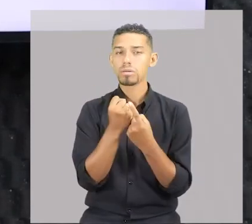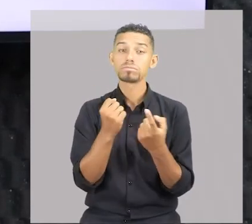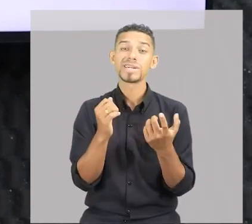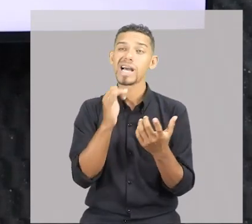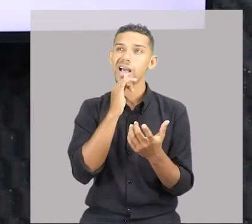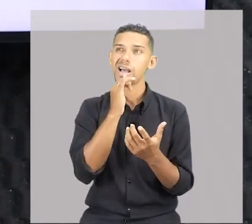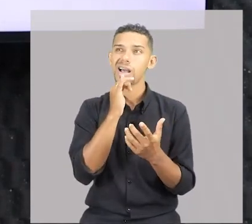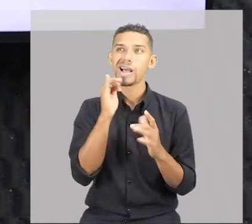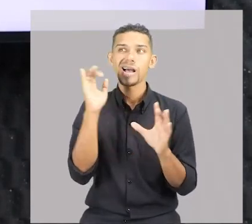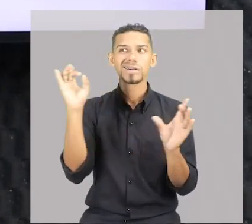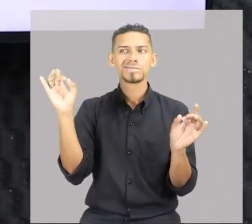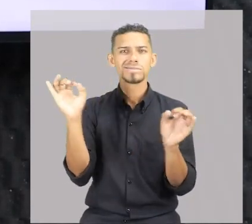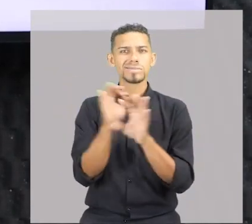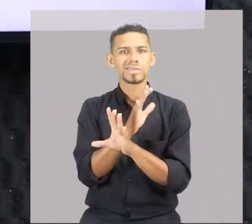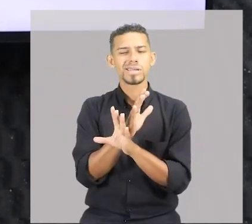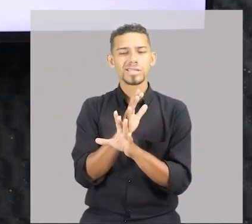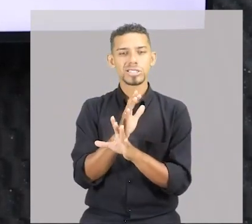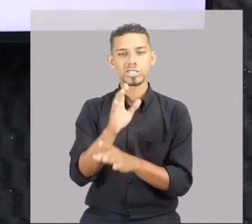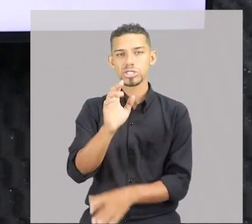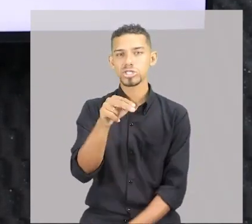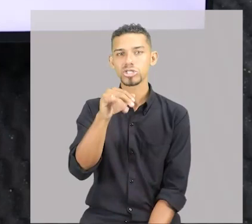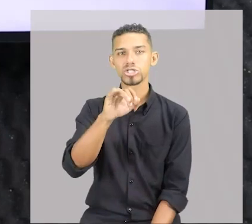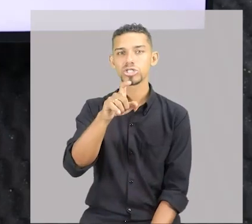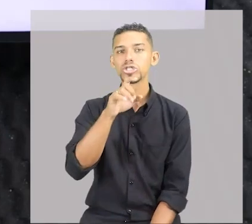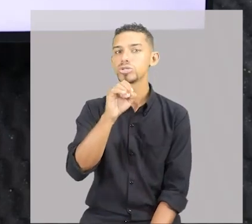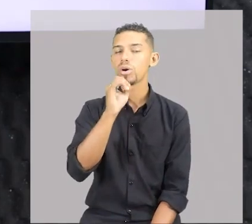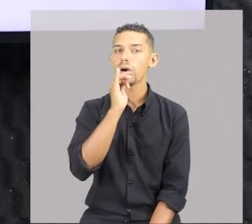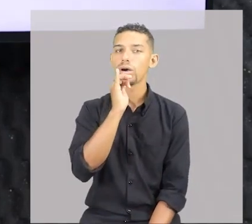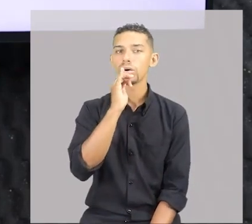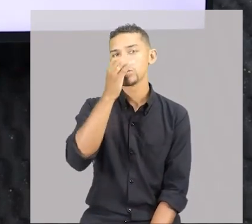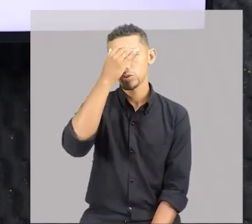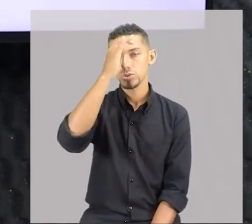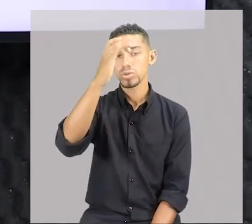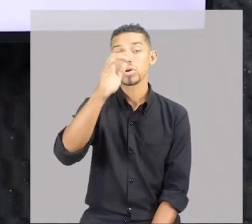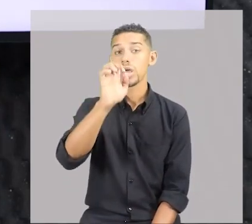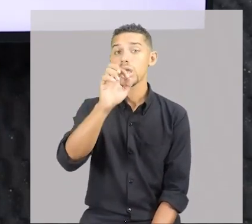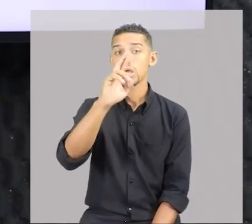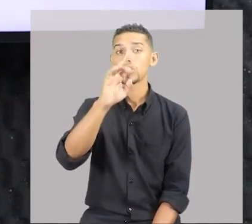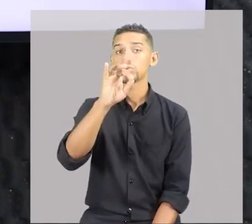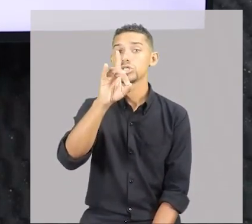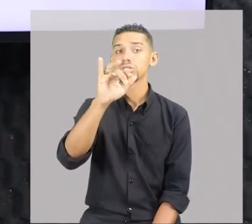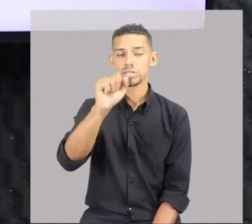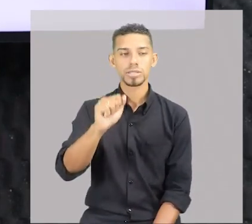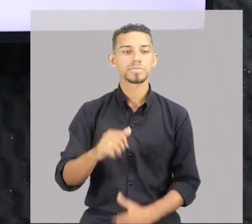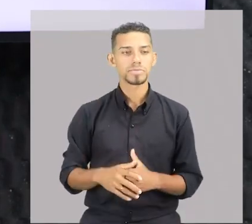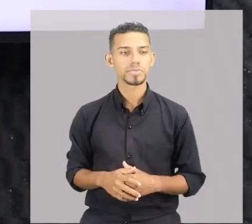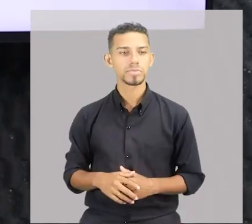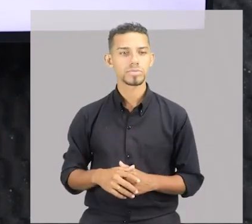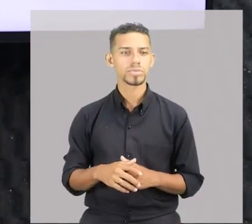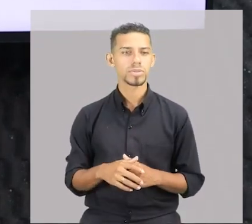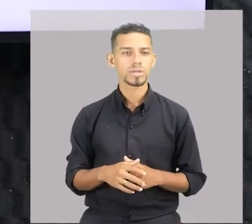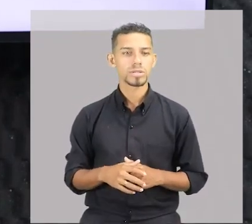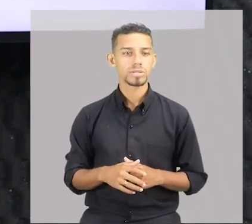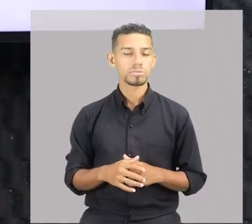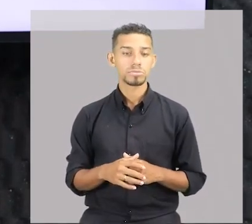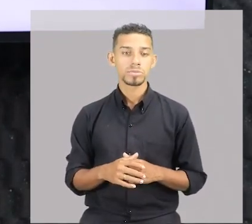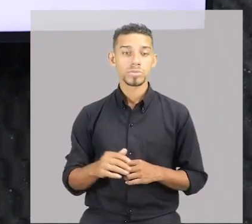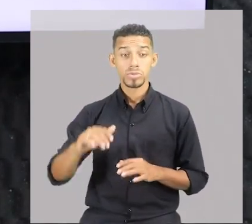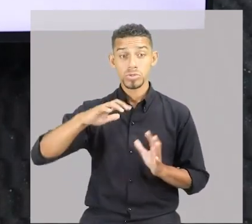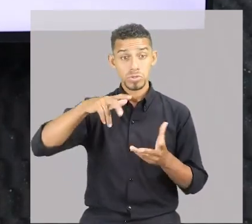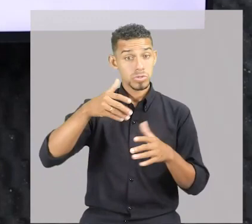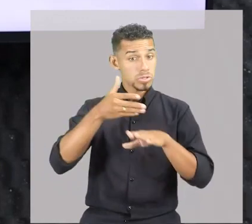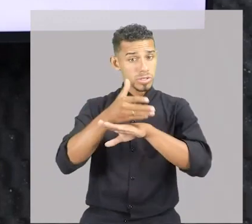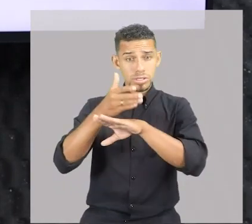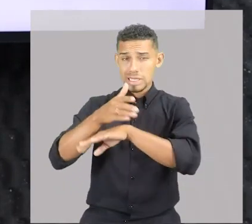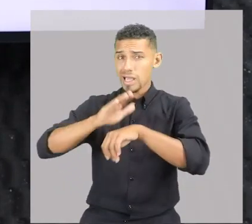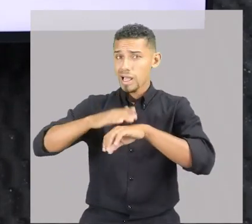que fechando, tornando um nicho, né, aquela cultura chamada de cultura erudita. Por nascer no meio que possui o maior acesso